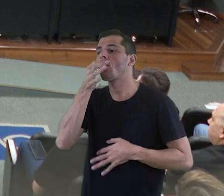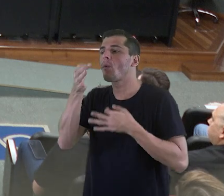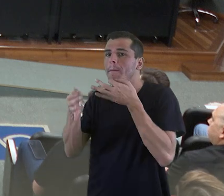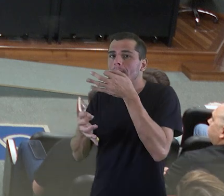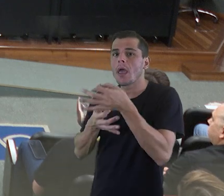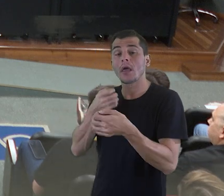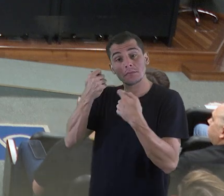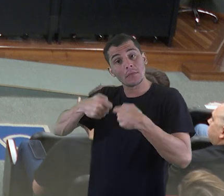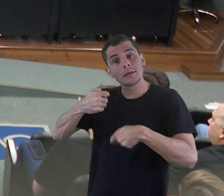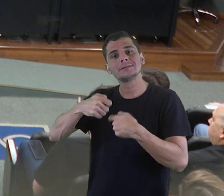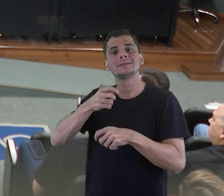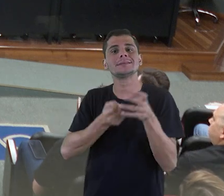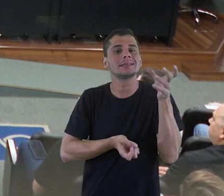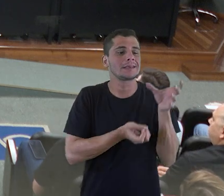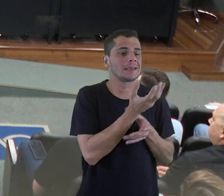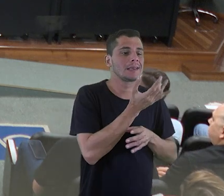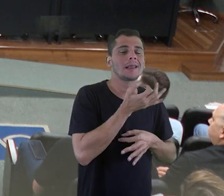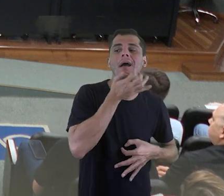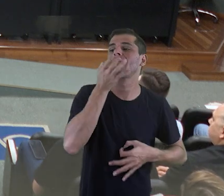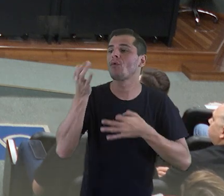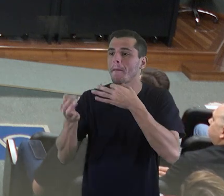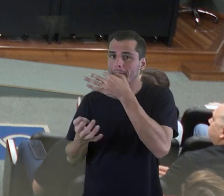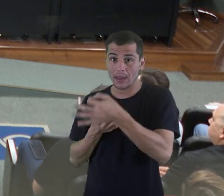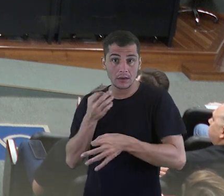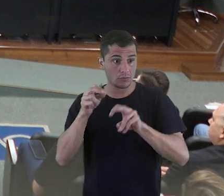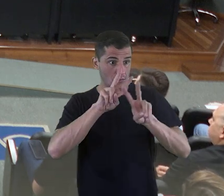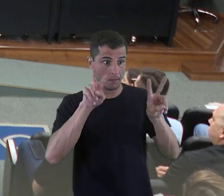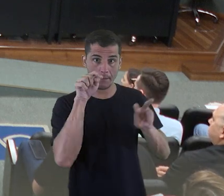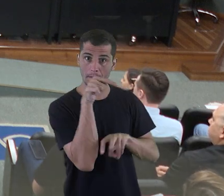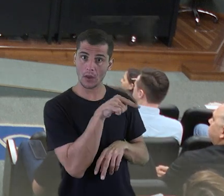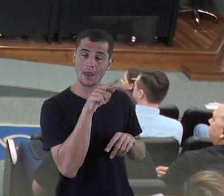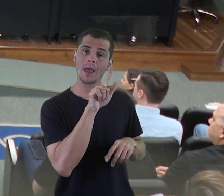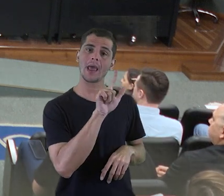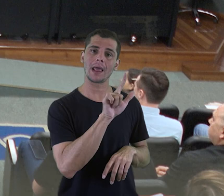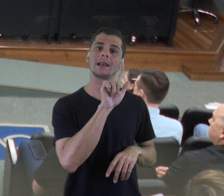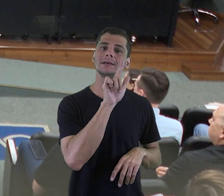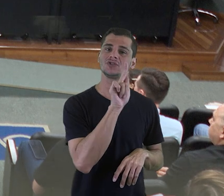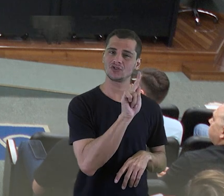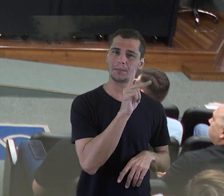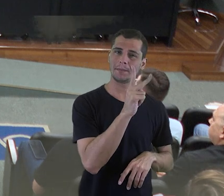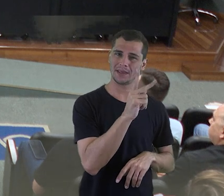Por exemplo, a área de TI tem que contratar software para reforço dos sistemas de segurança.